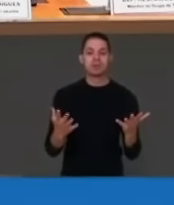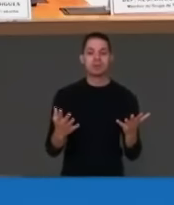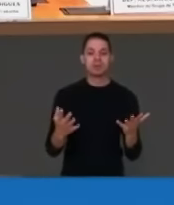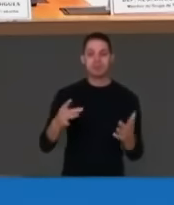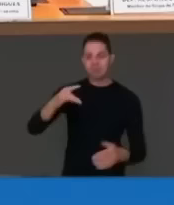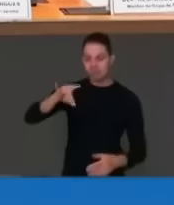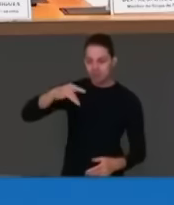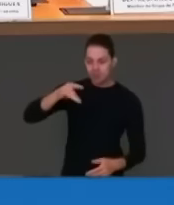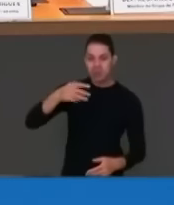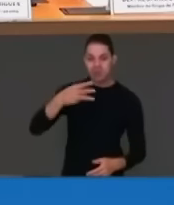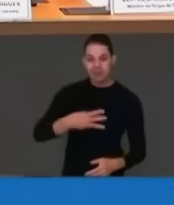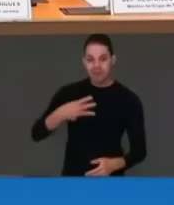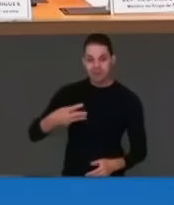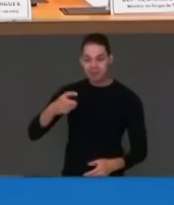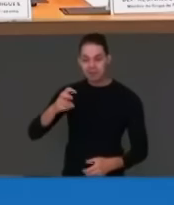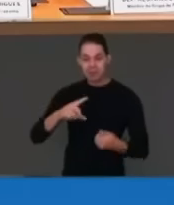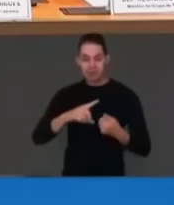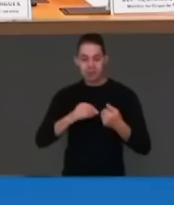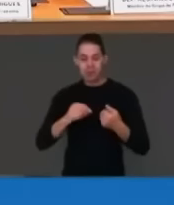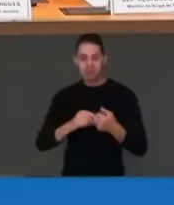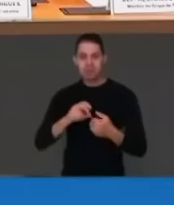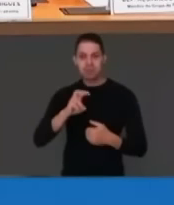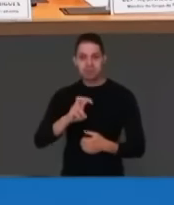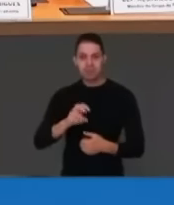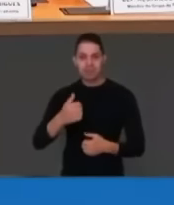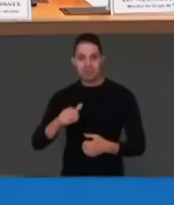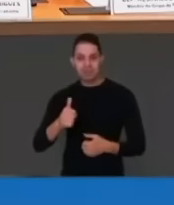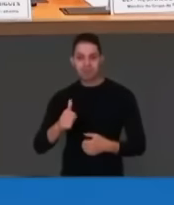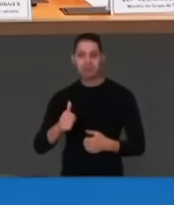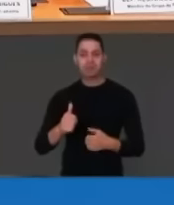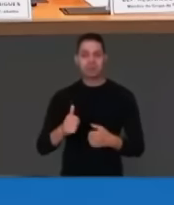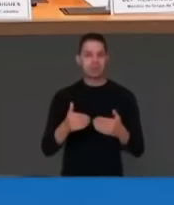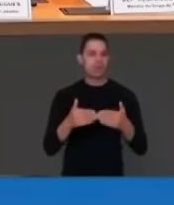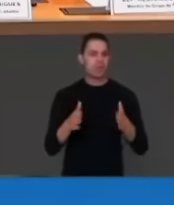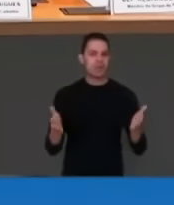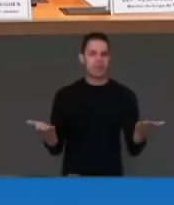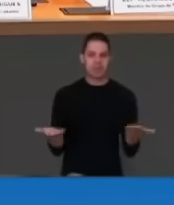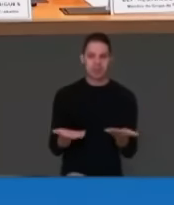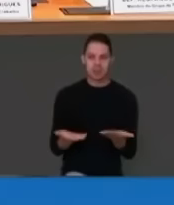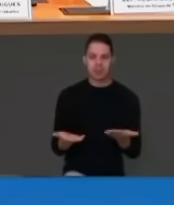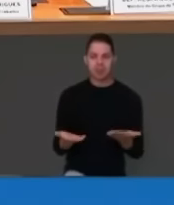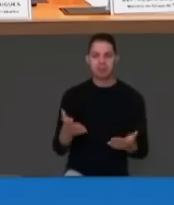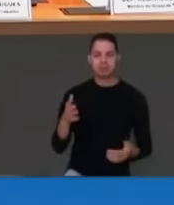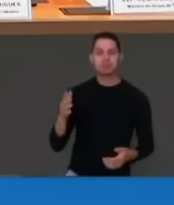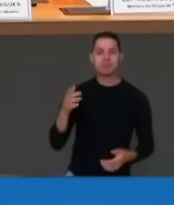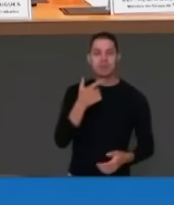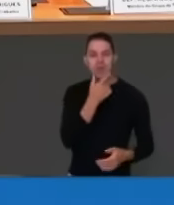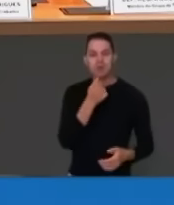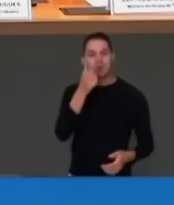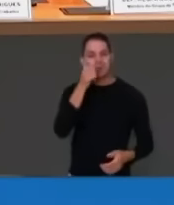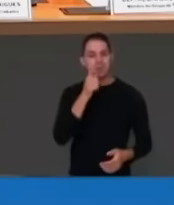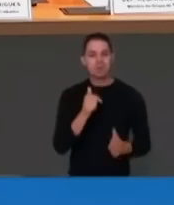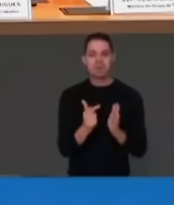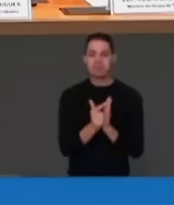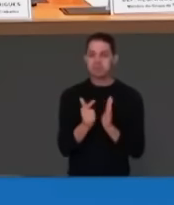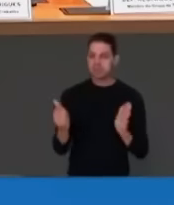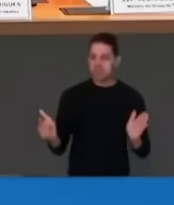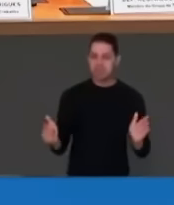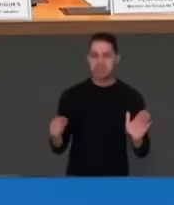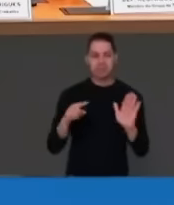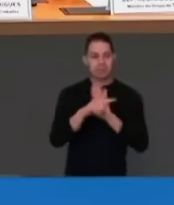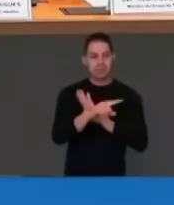os bens são assim se não houver esta taxação o que vai acontecer todos vão deixar como herança